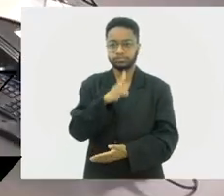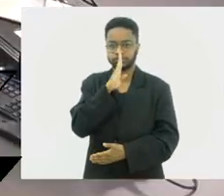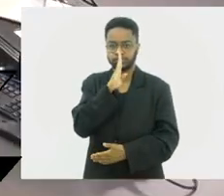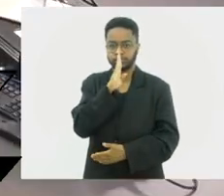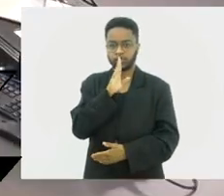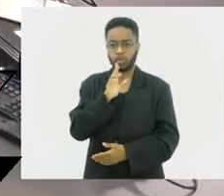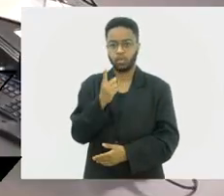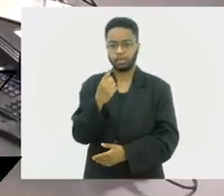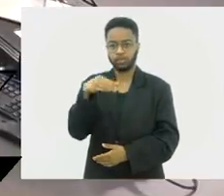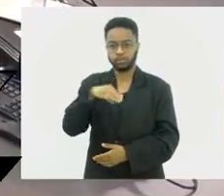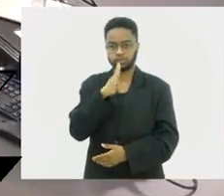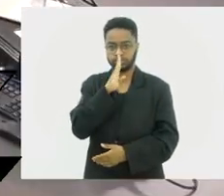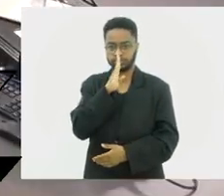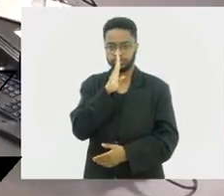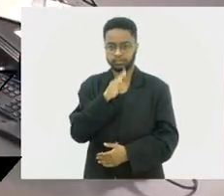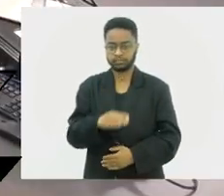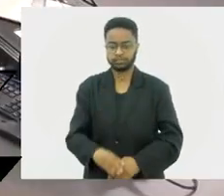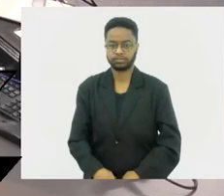silêncio.